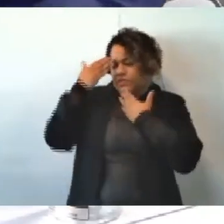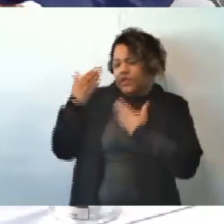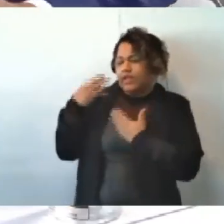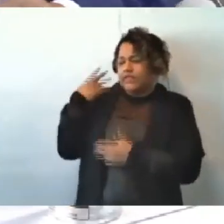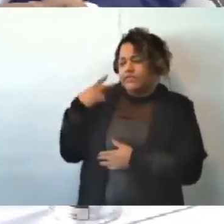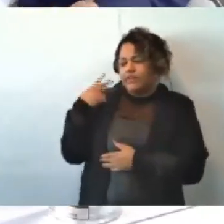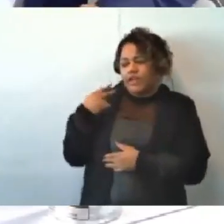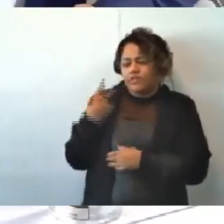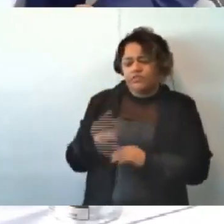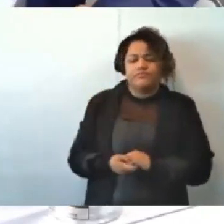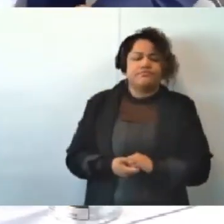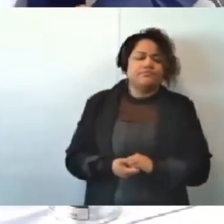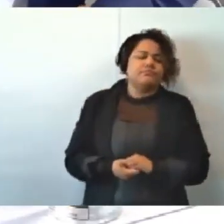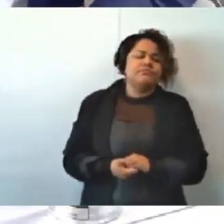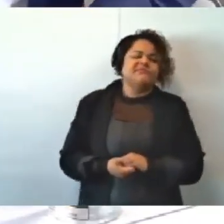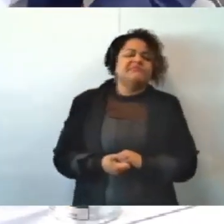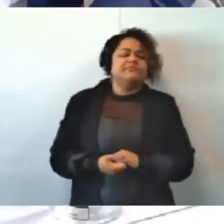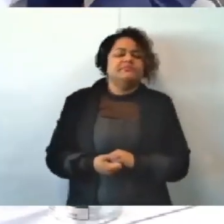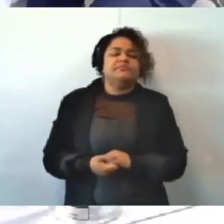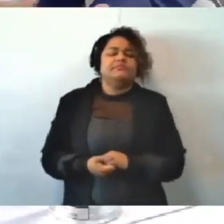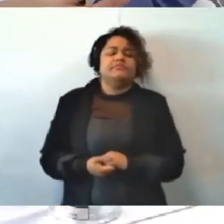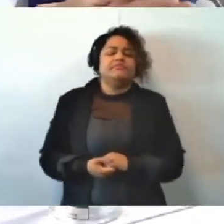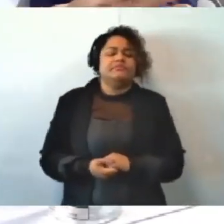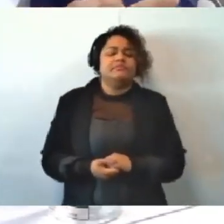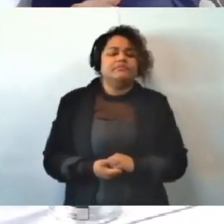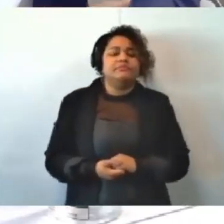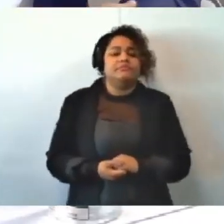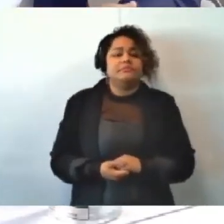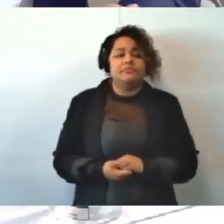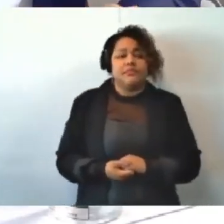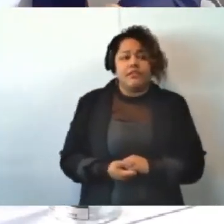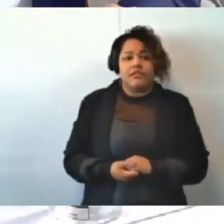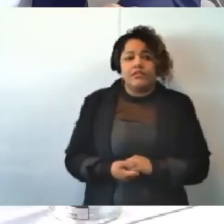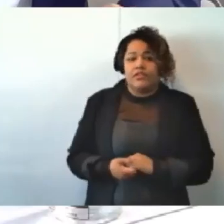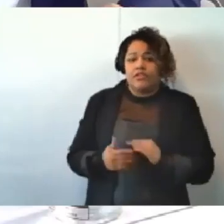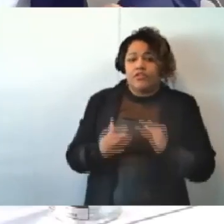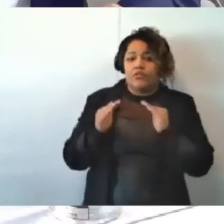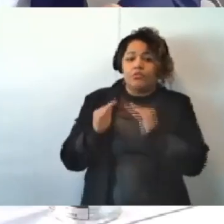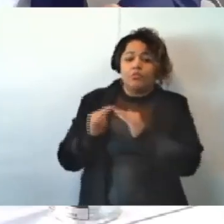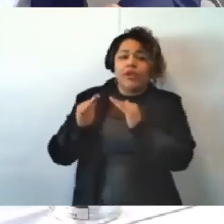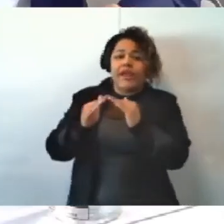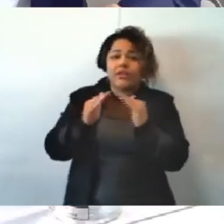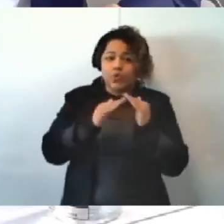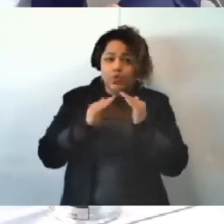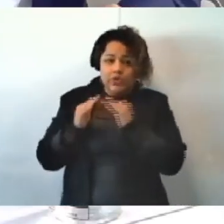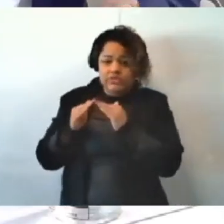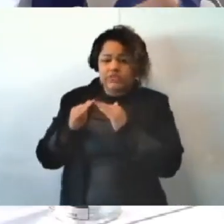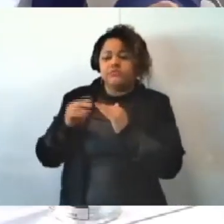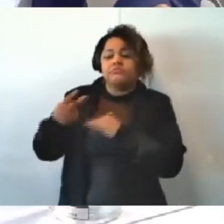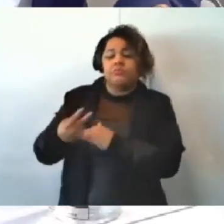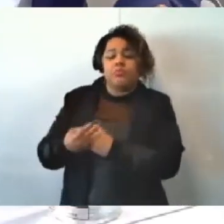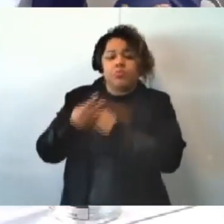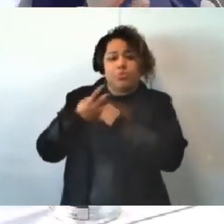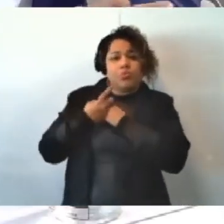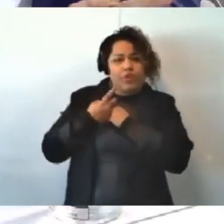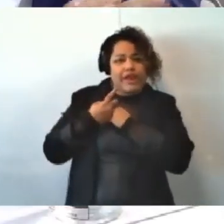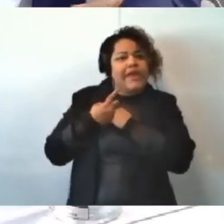Um pouco o povo, eu estava falando, né, os moradores chegaram um pouco meio desesperados, né, até